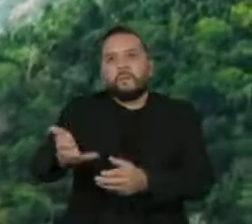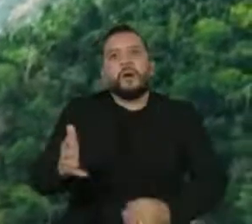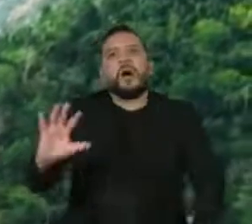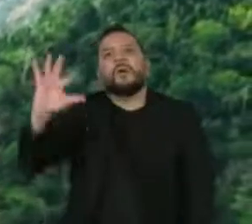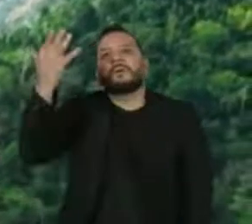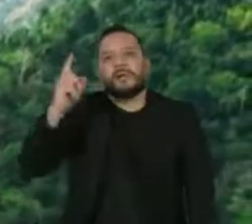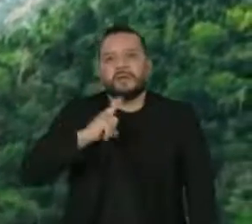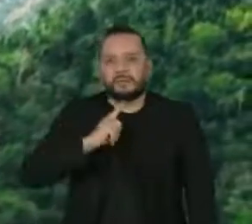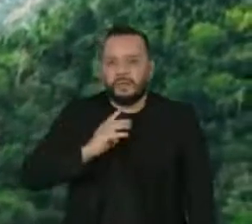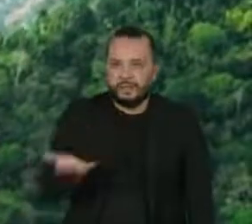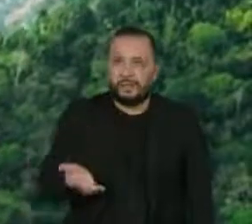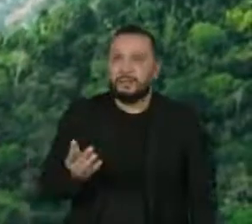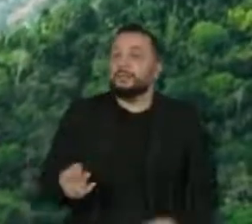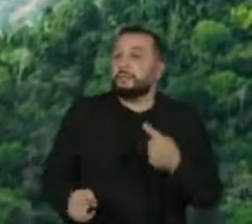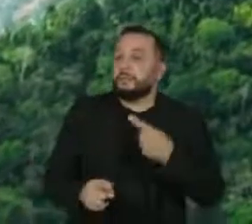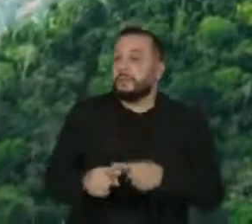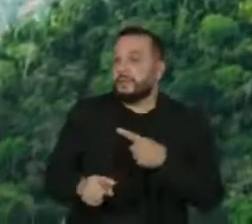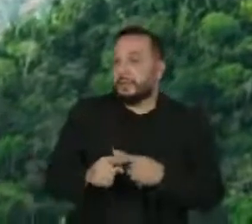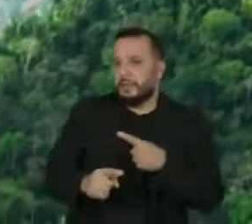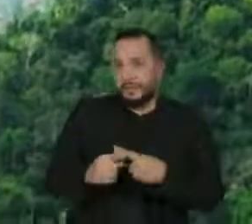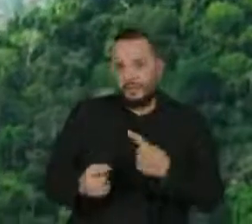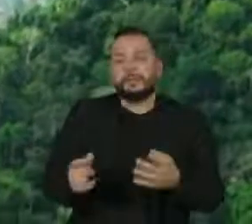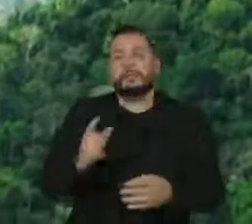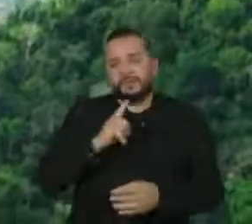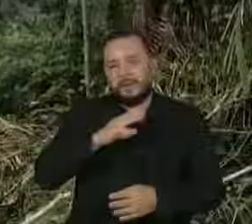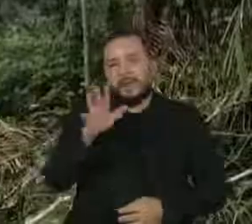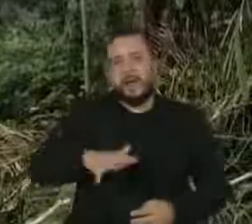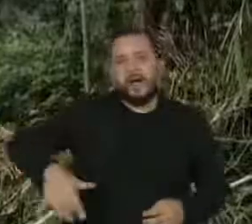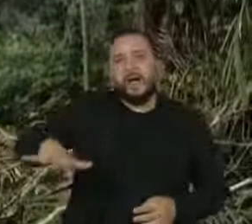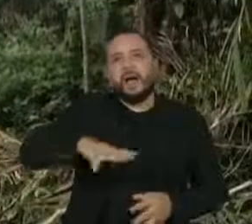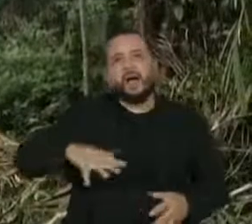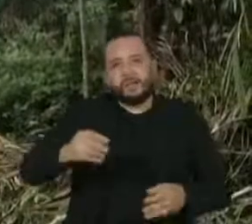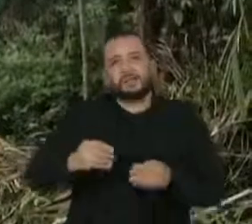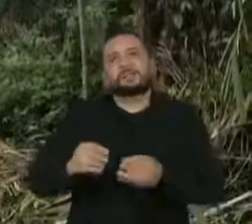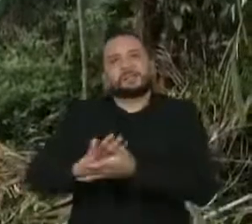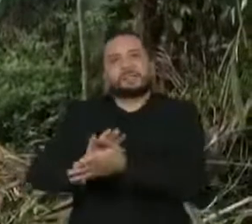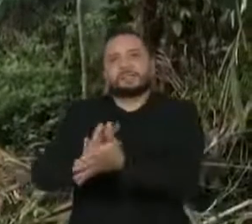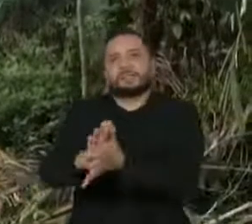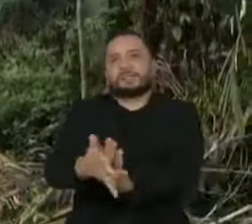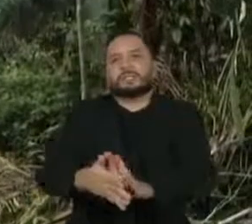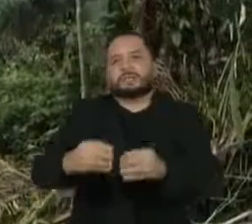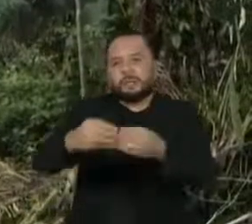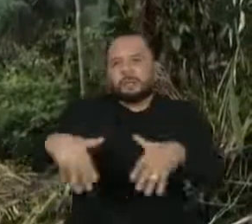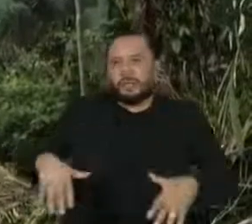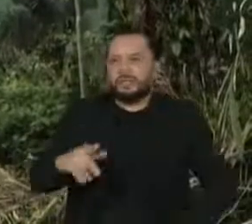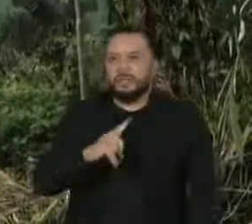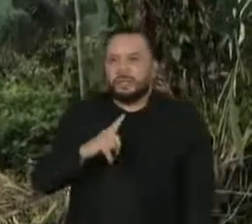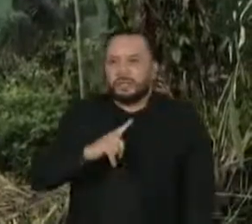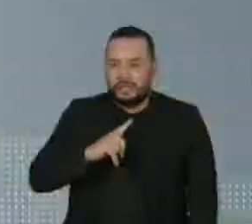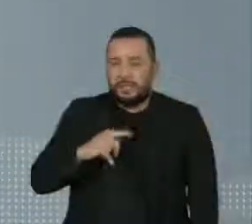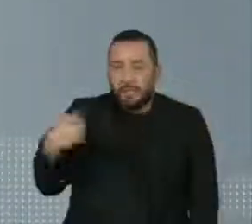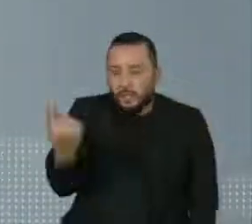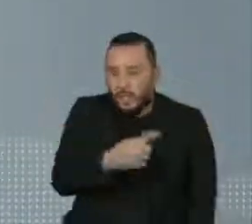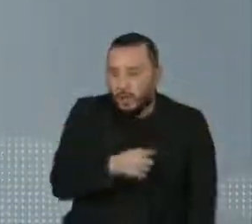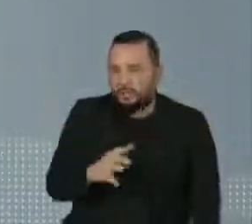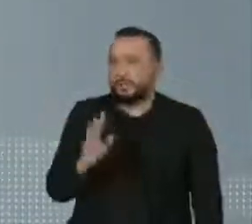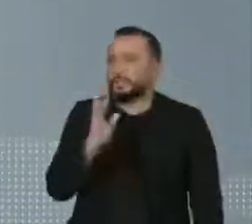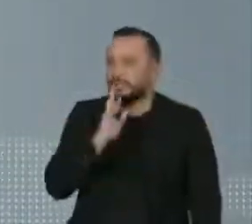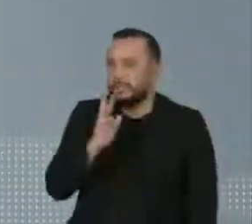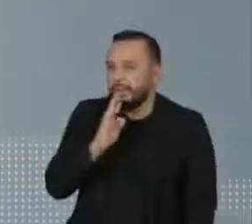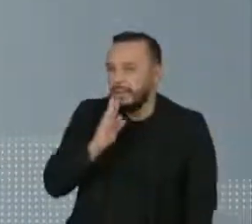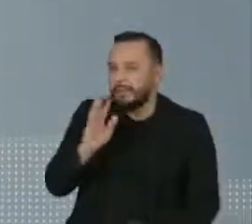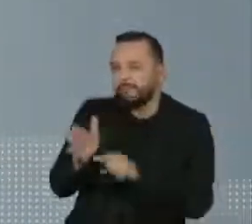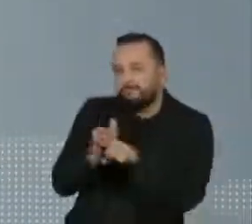territórios, porque conhecendo as áreas mais ameaçadas em relação ao desmatamento, é possível que os órgãos de